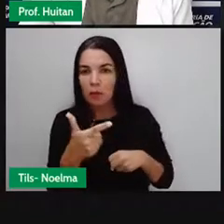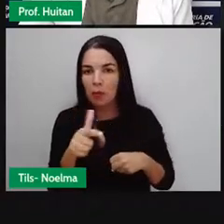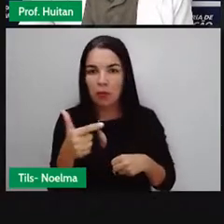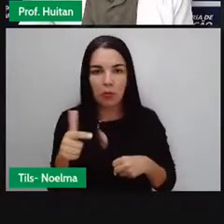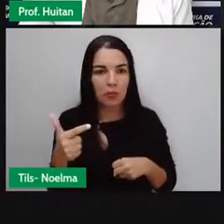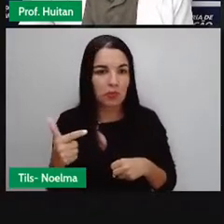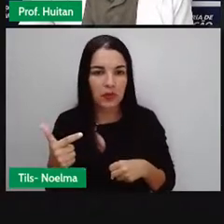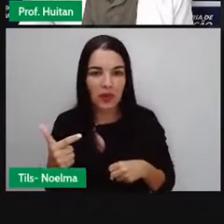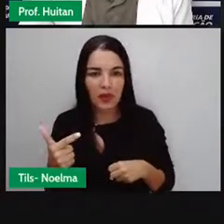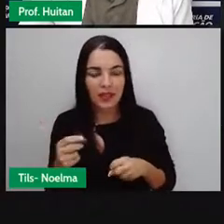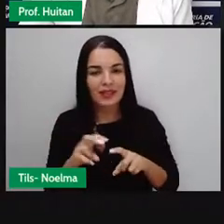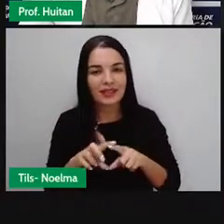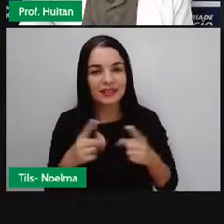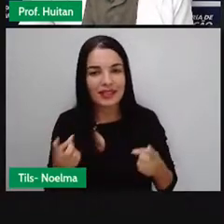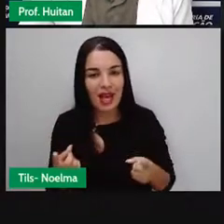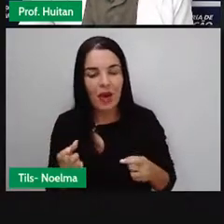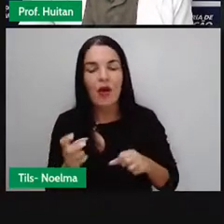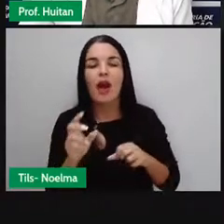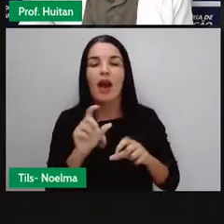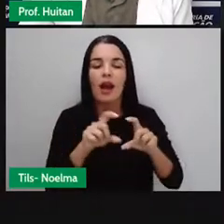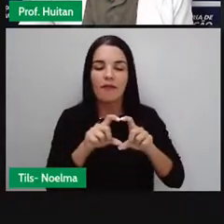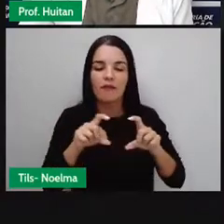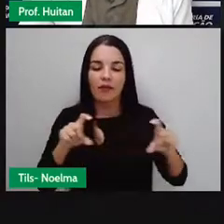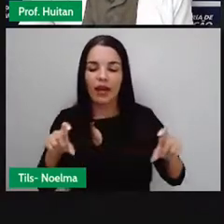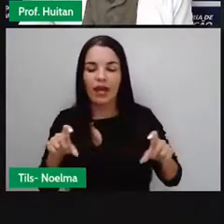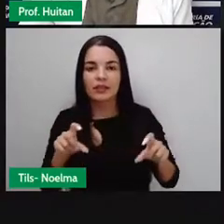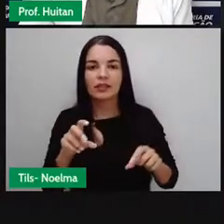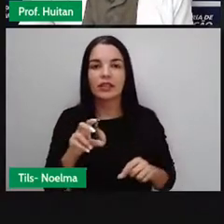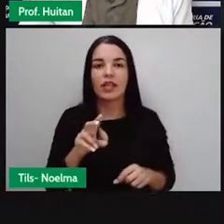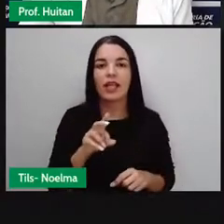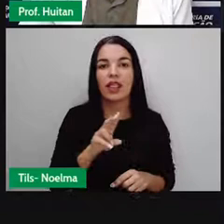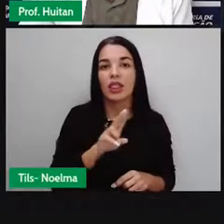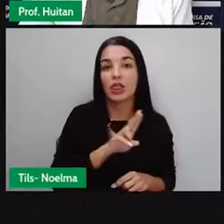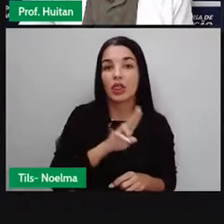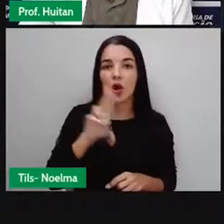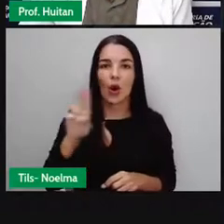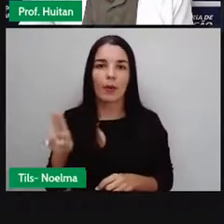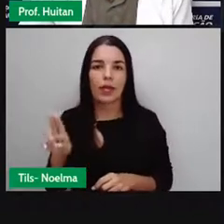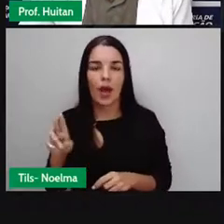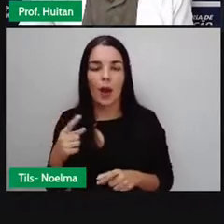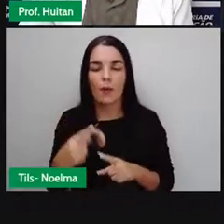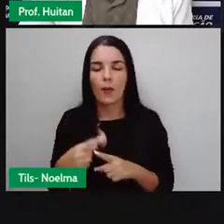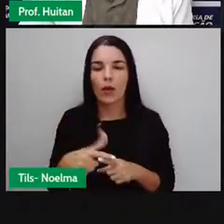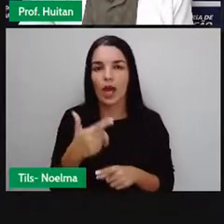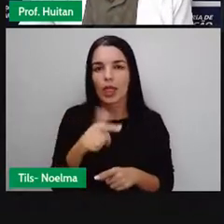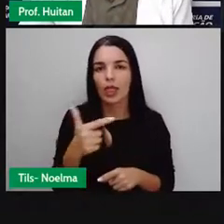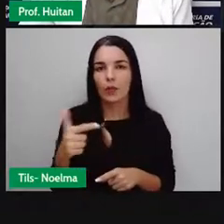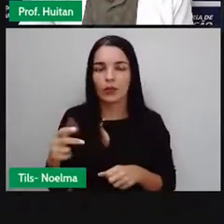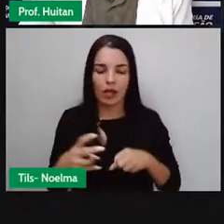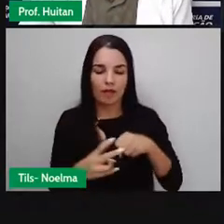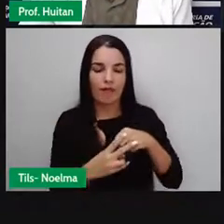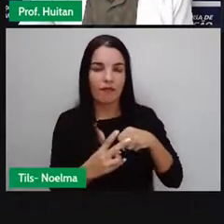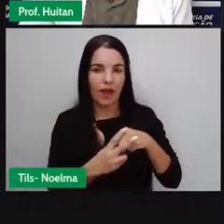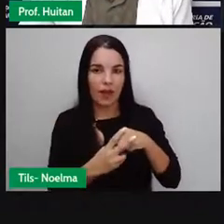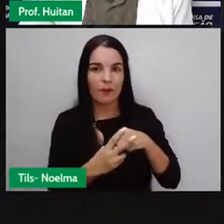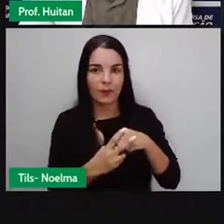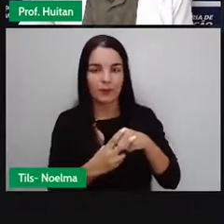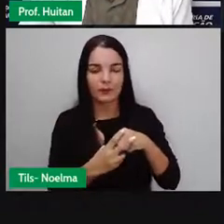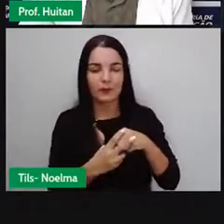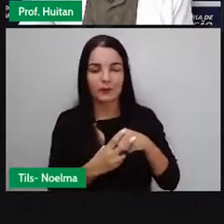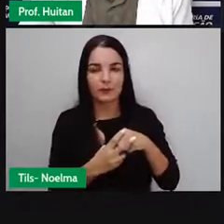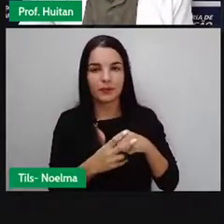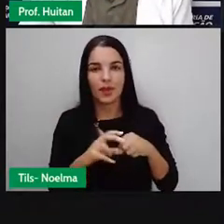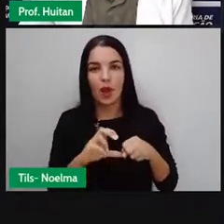sem locução verbal. Ela é considerada ou chamada de frase nominal, porque não tem a presença de um verbo ou de